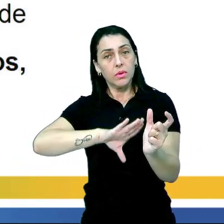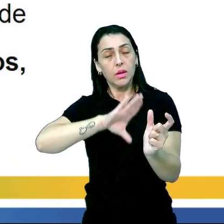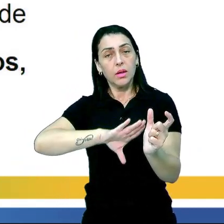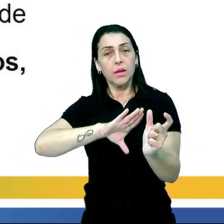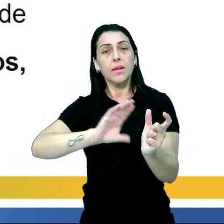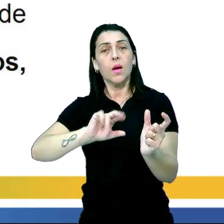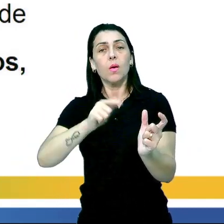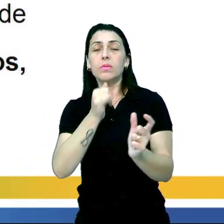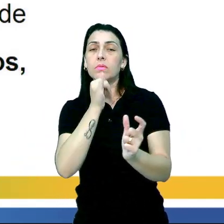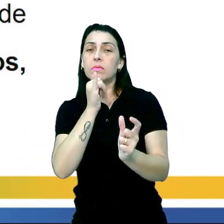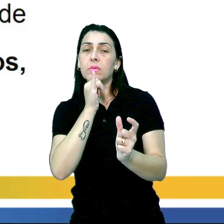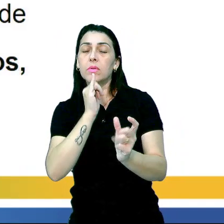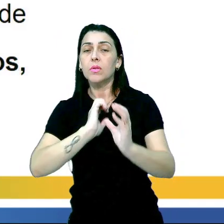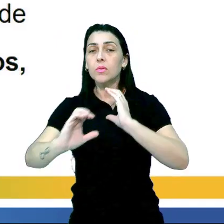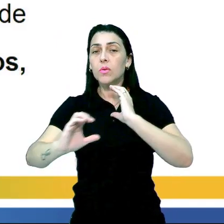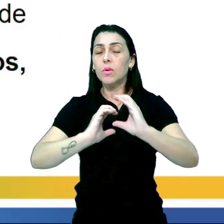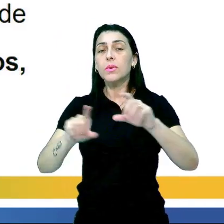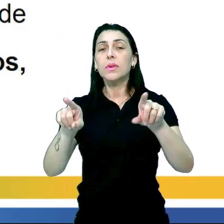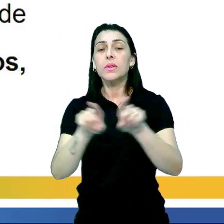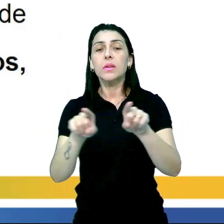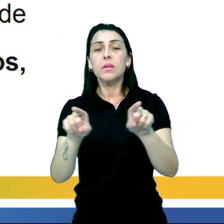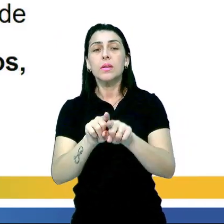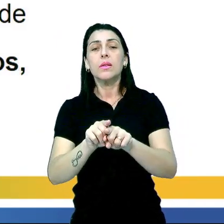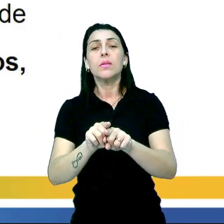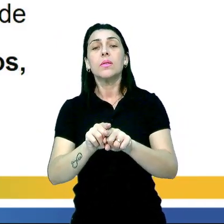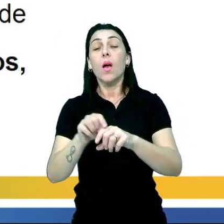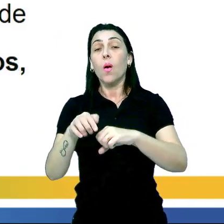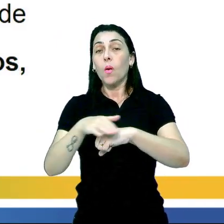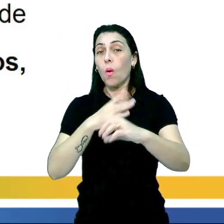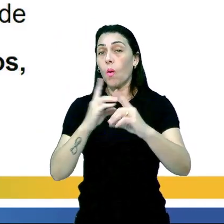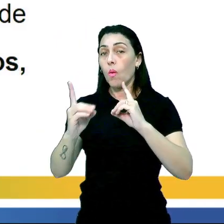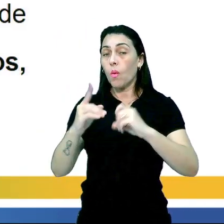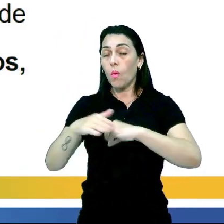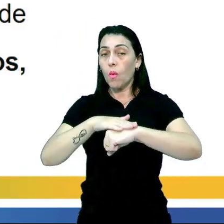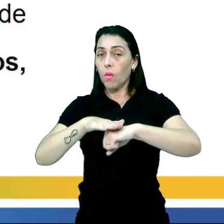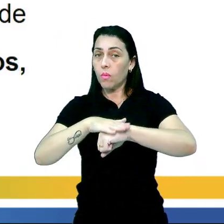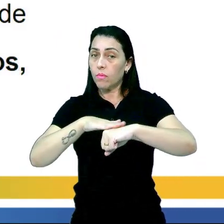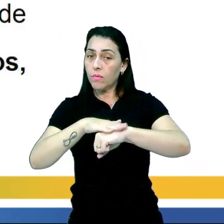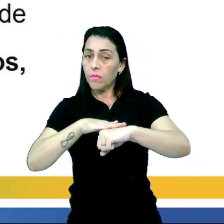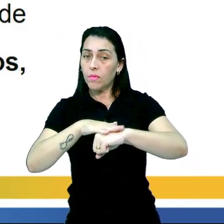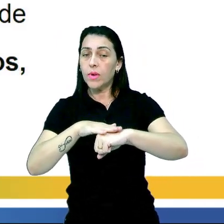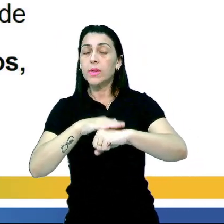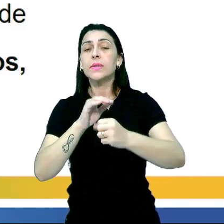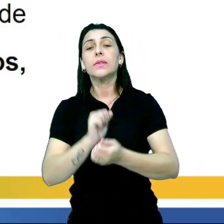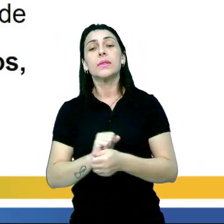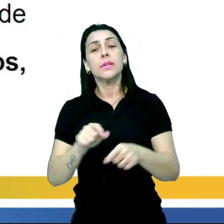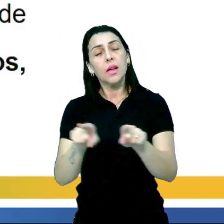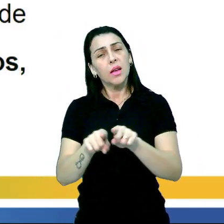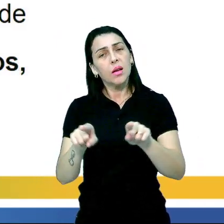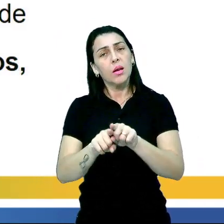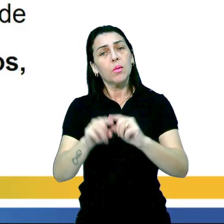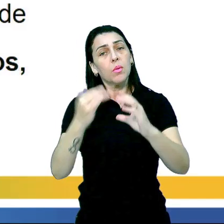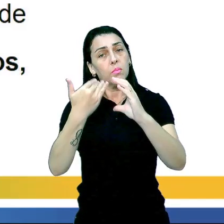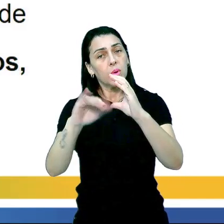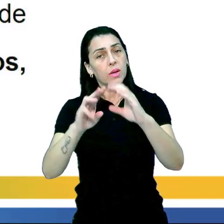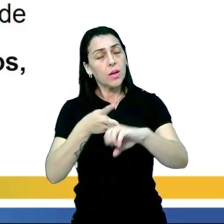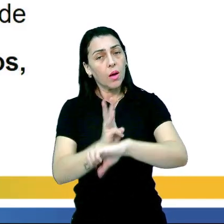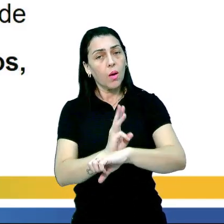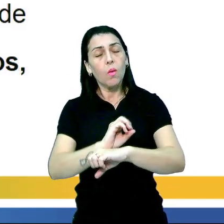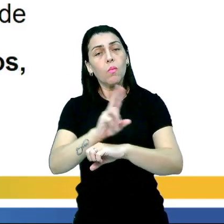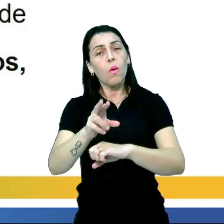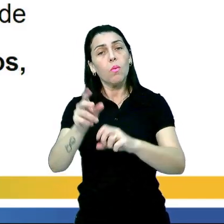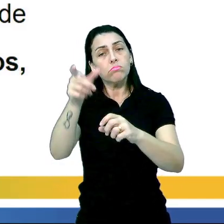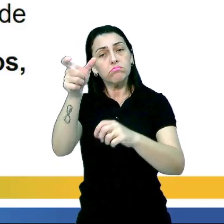gente? Outros exemplos de comunicação verbal são diálogos, quando você conversa com seus colegas, tanto por mensagem de WhatsApp